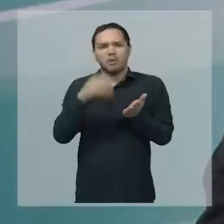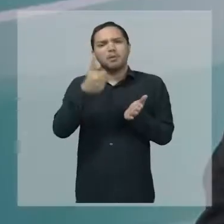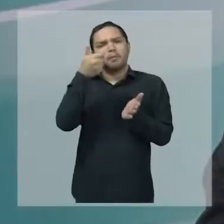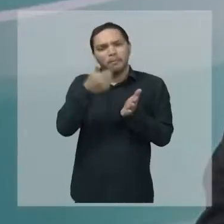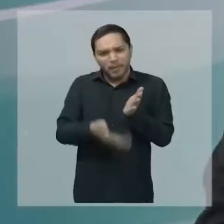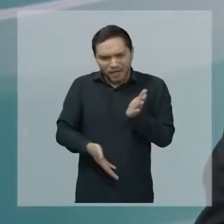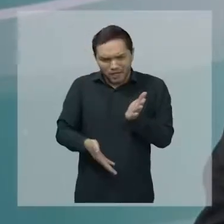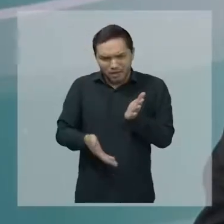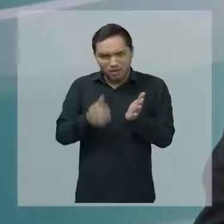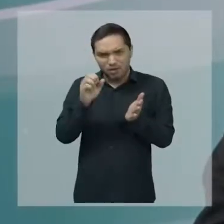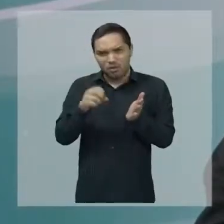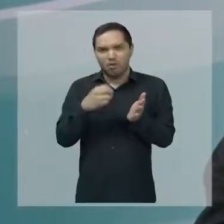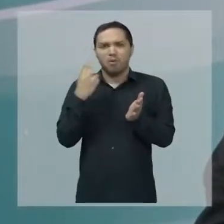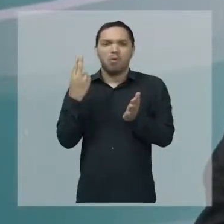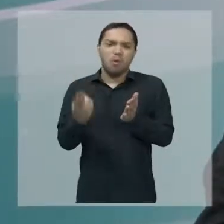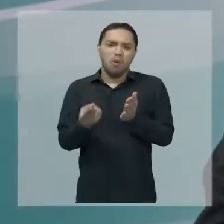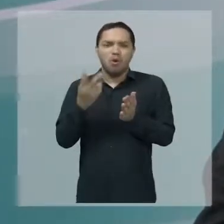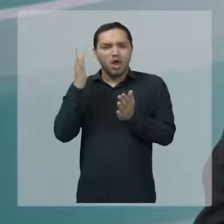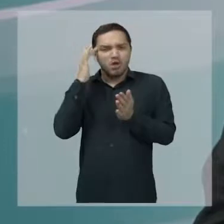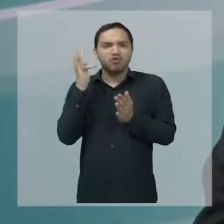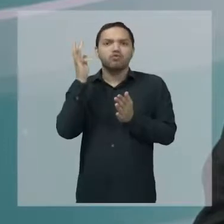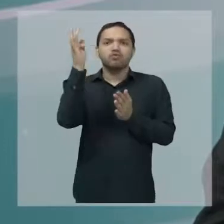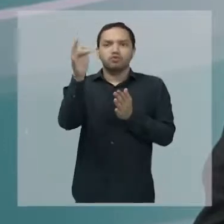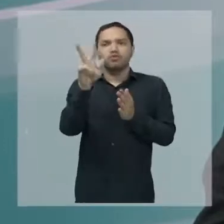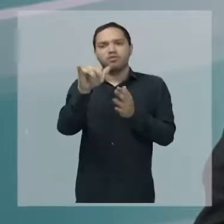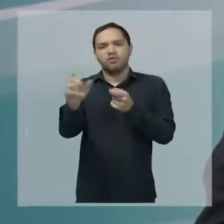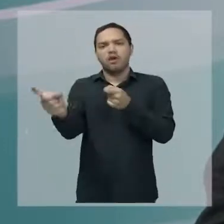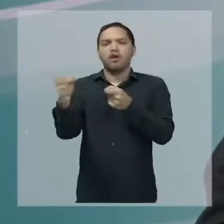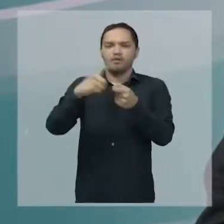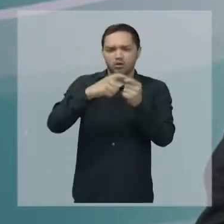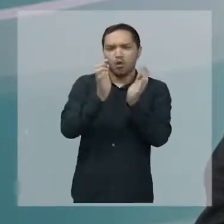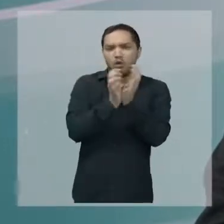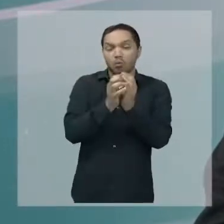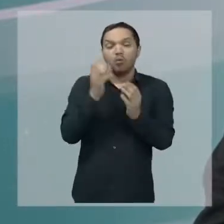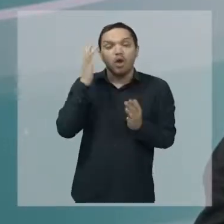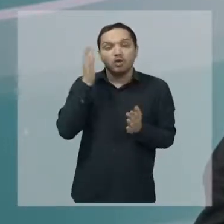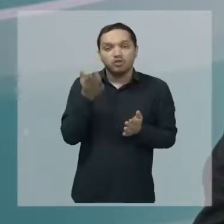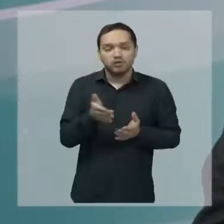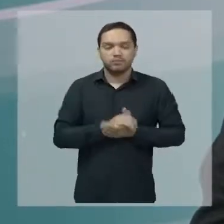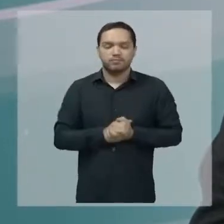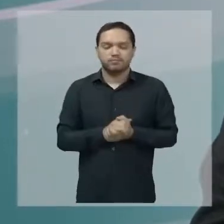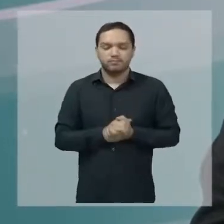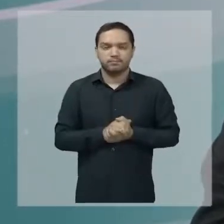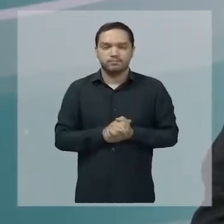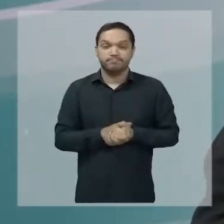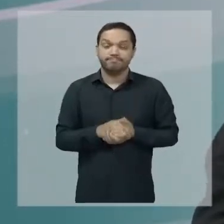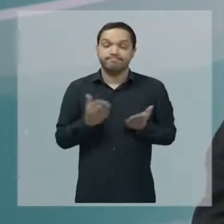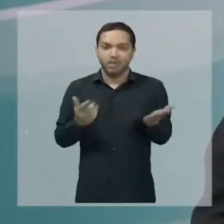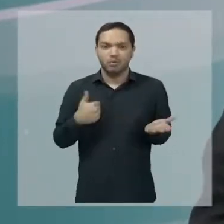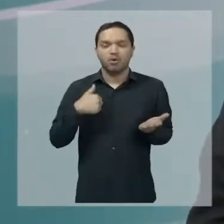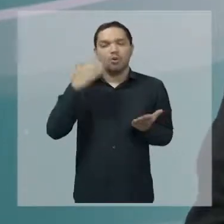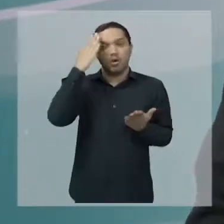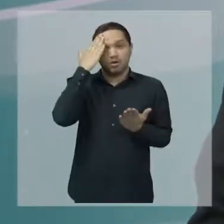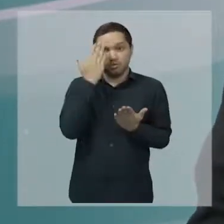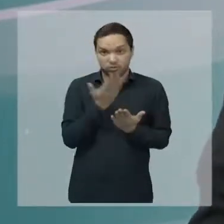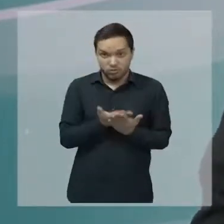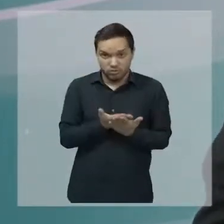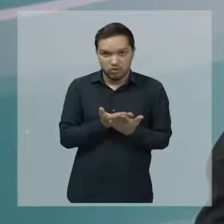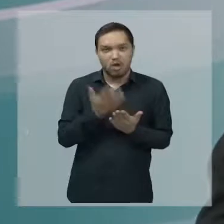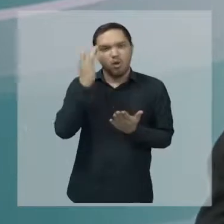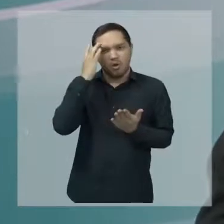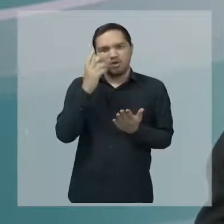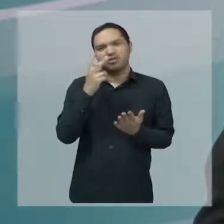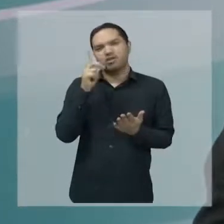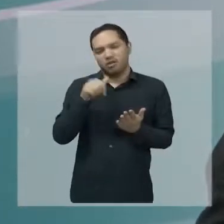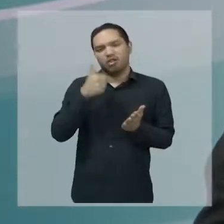uma derrota do Brasil ou é apenas um adiamento para a entrada do Brasil? Eu creio que se trata